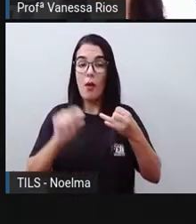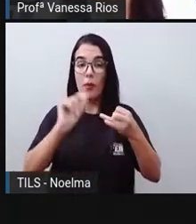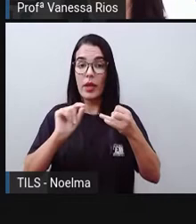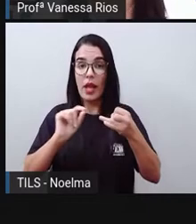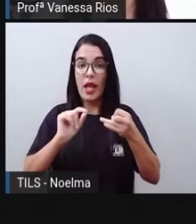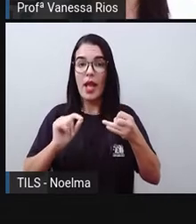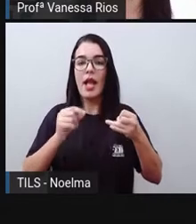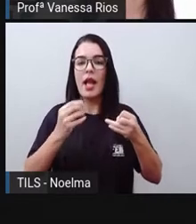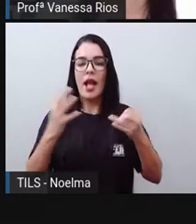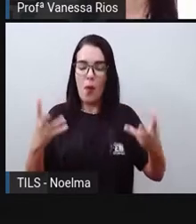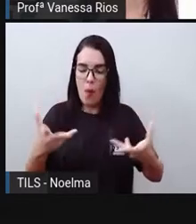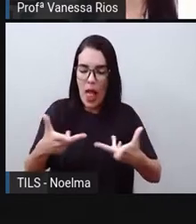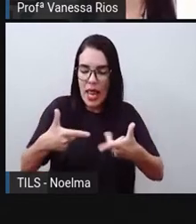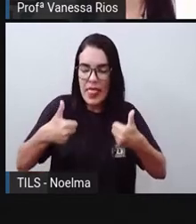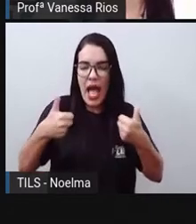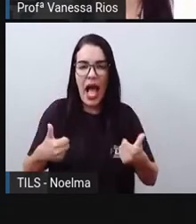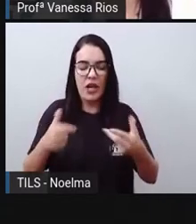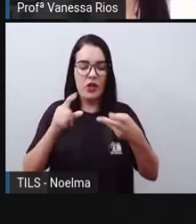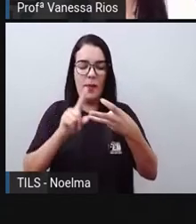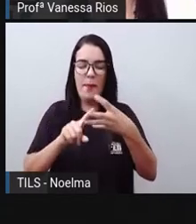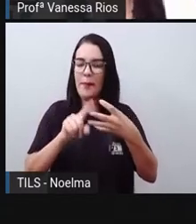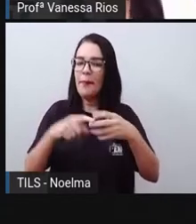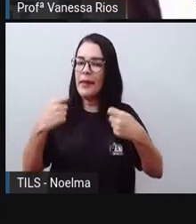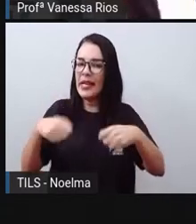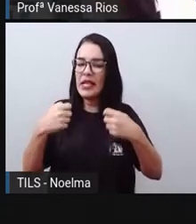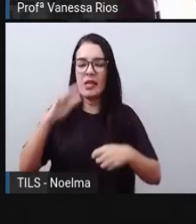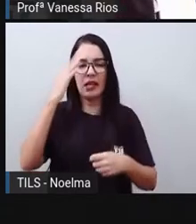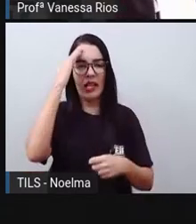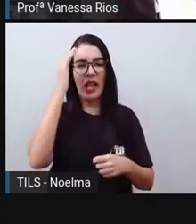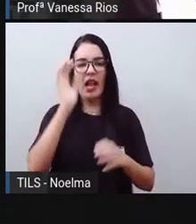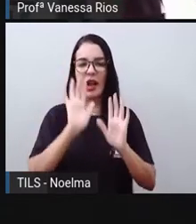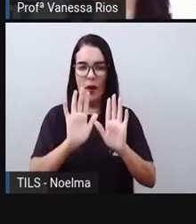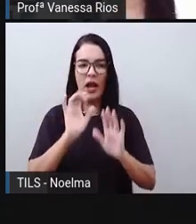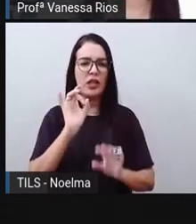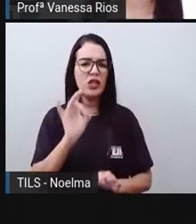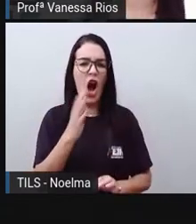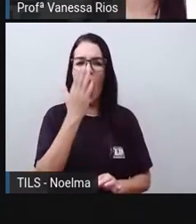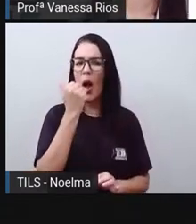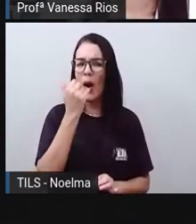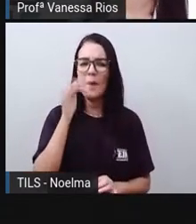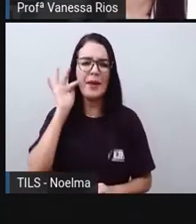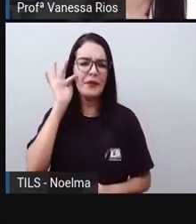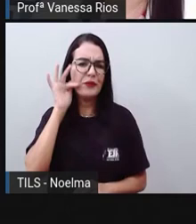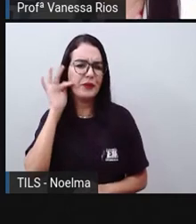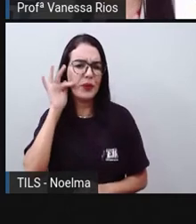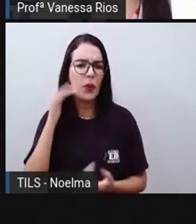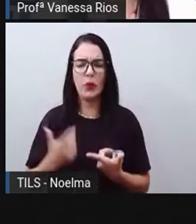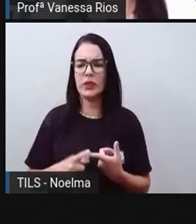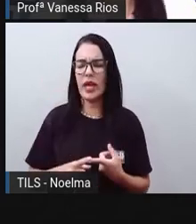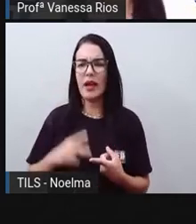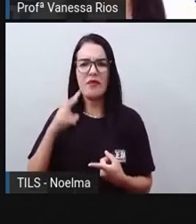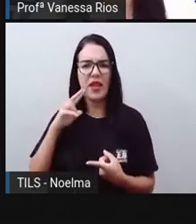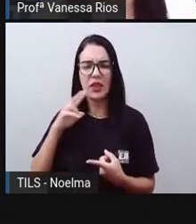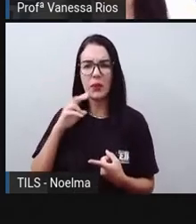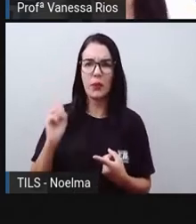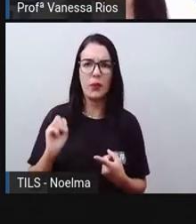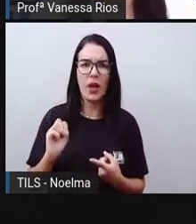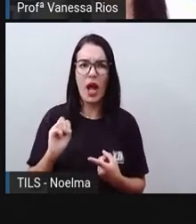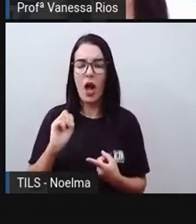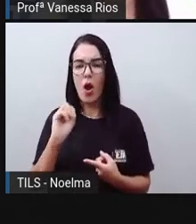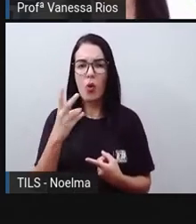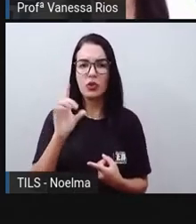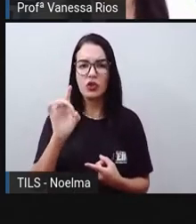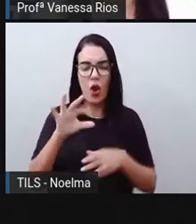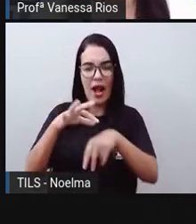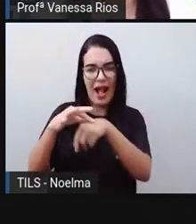desses alimentos, porque não adianta consumir só fruta, ou consumir só legume, ou consumir só carne. Nós precisamos